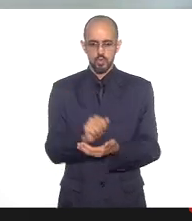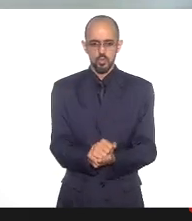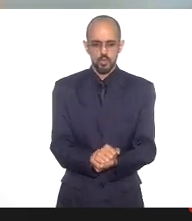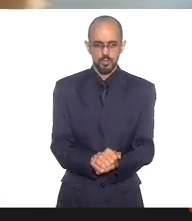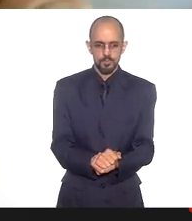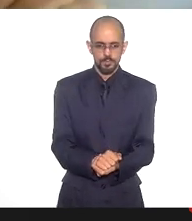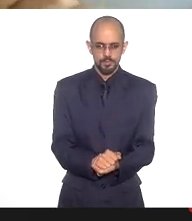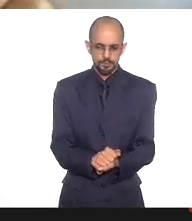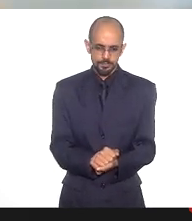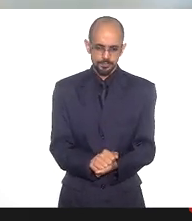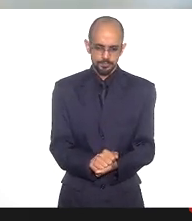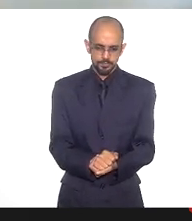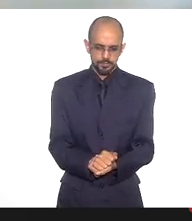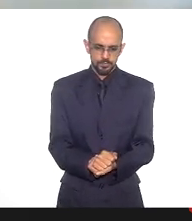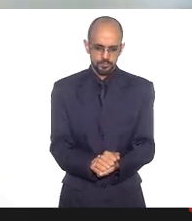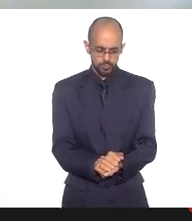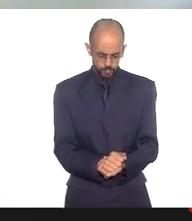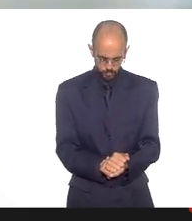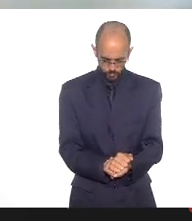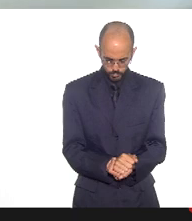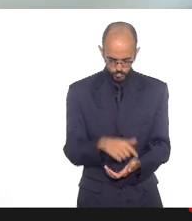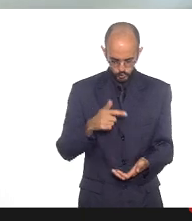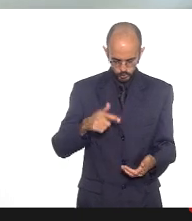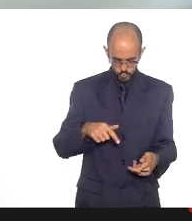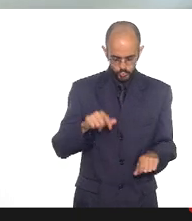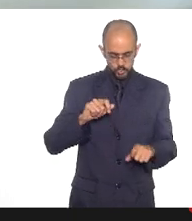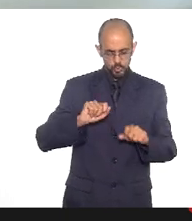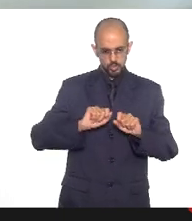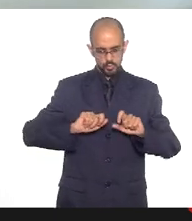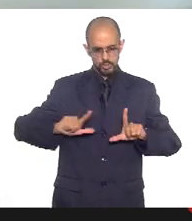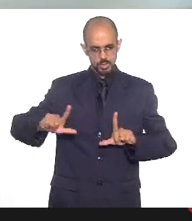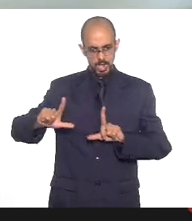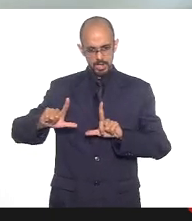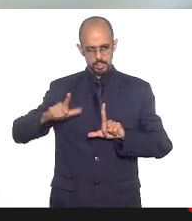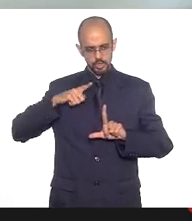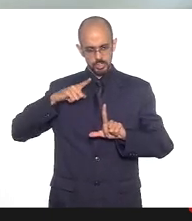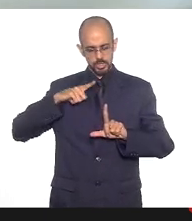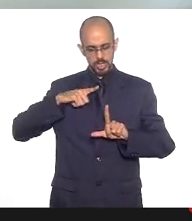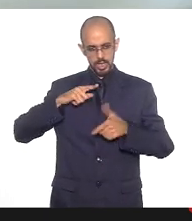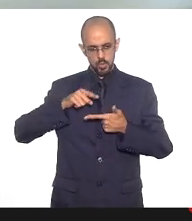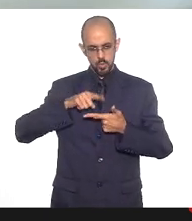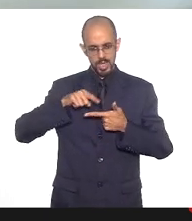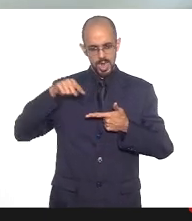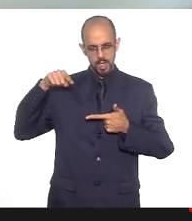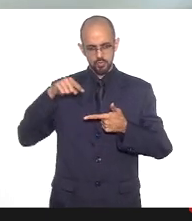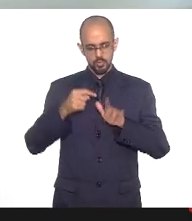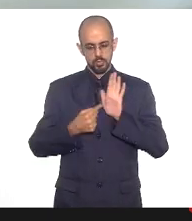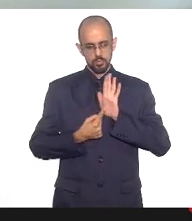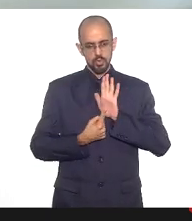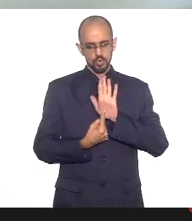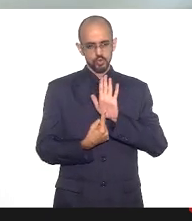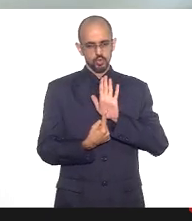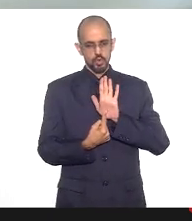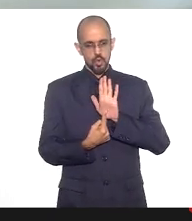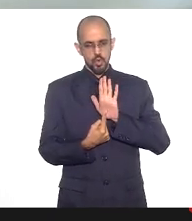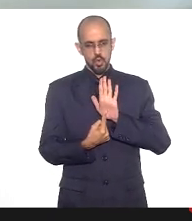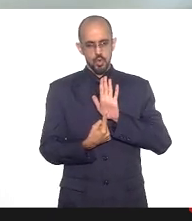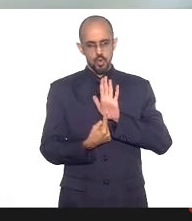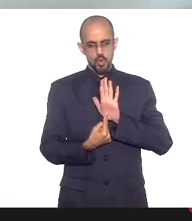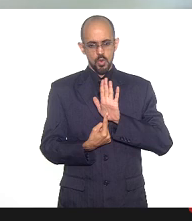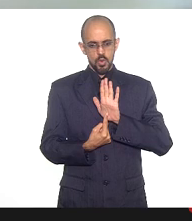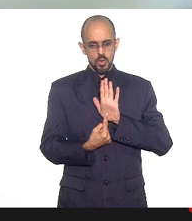Coutinho. Ela fez lá, dos slides, ela mostrou que a vida útil